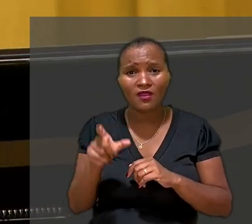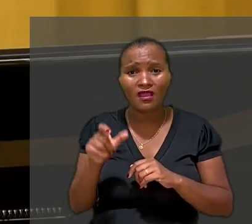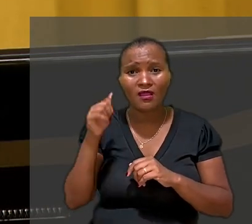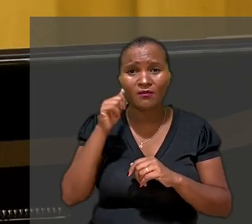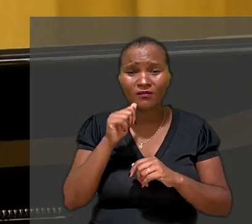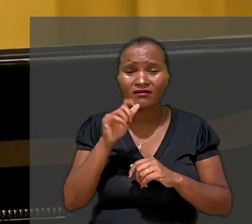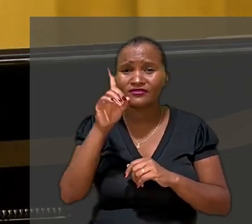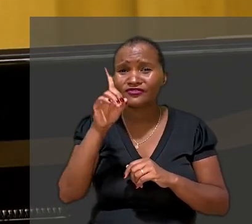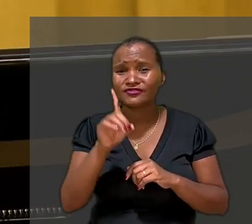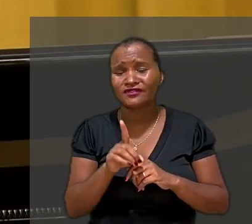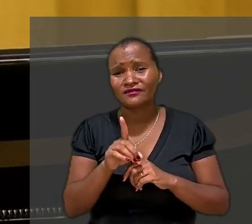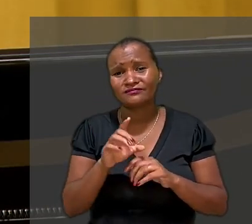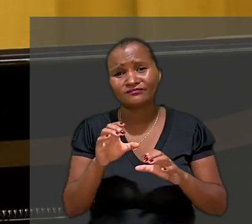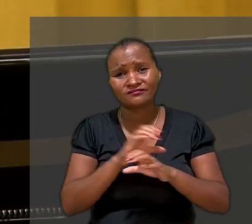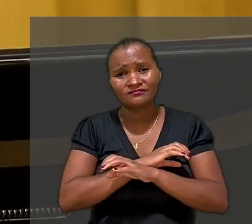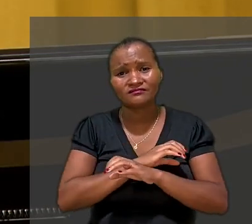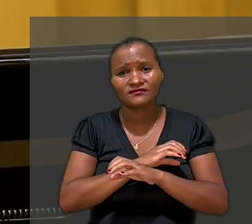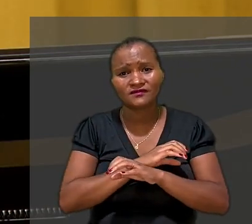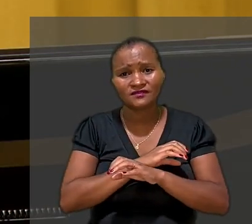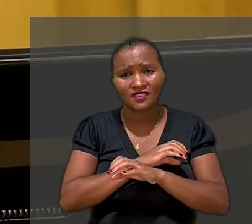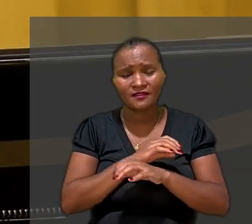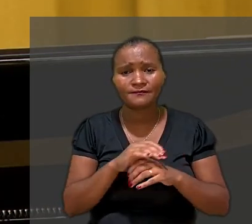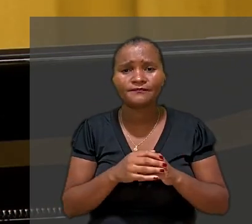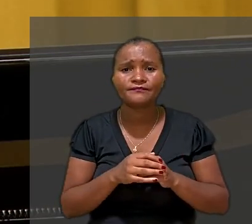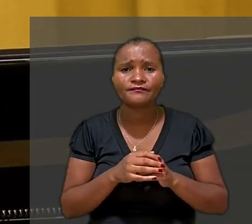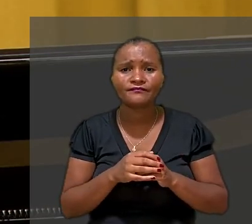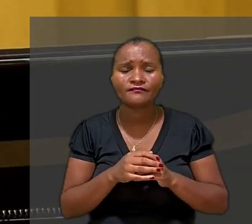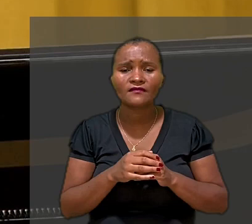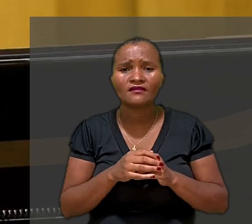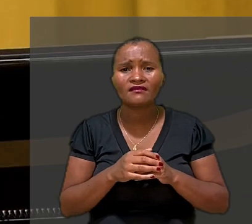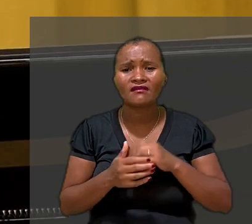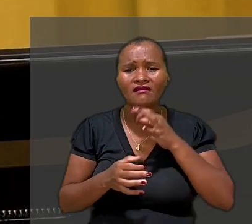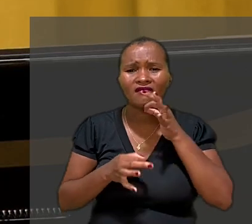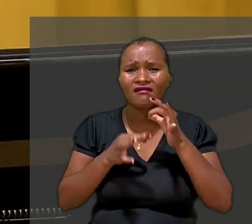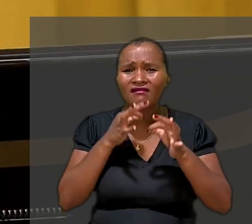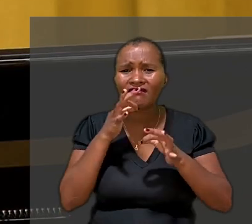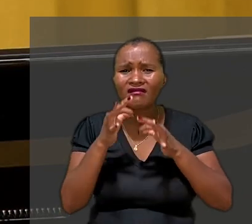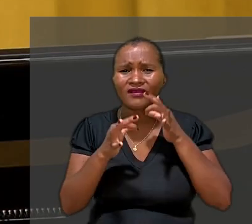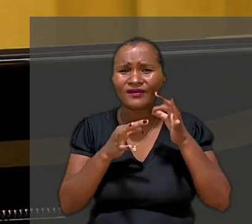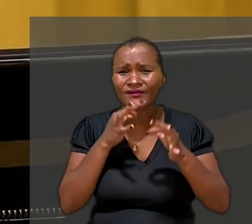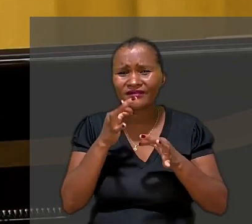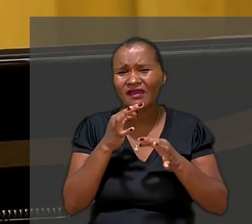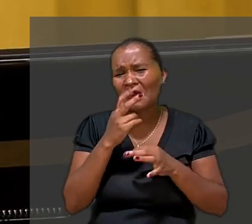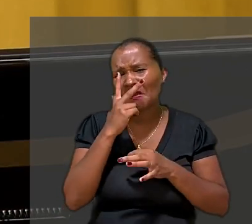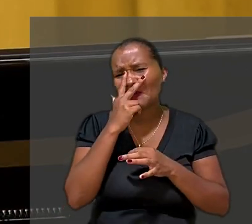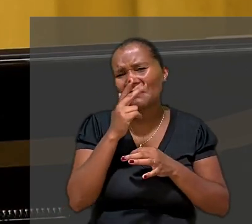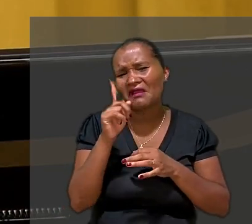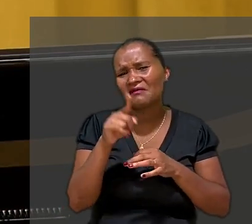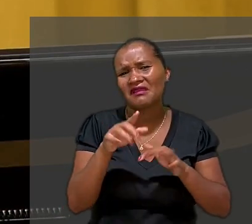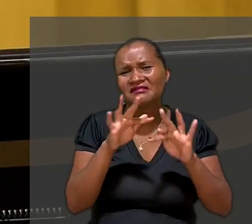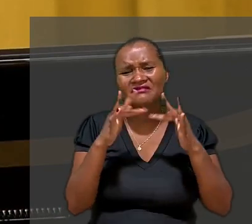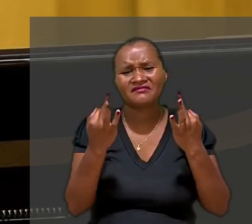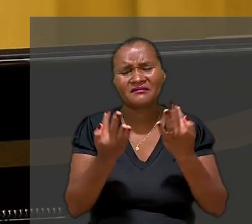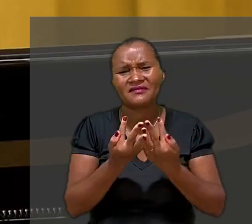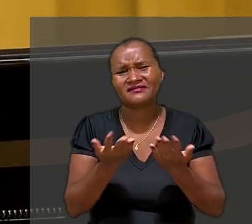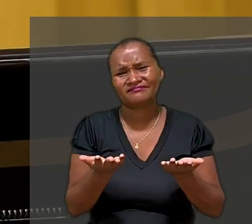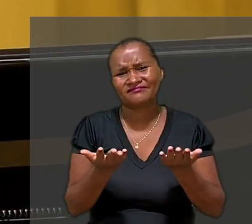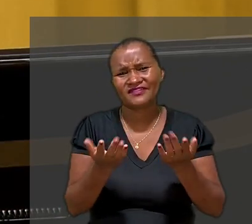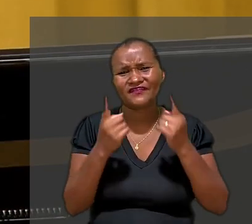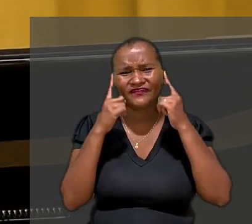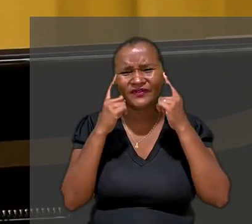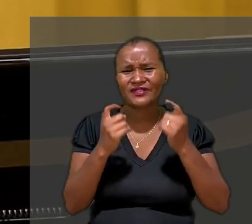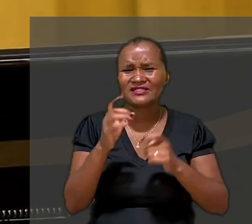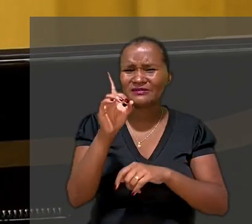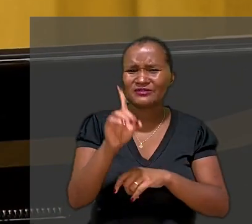se tratar de um direito absoluto. Desmistificação do argumento como se fosse da família, grave violação